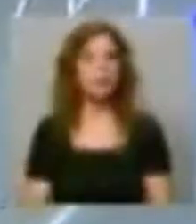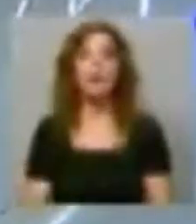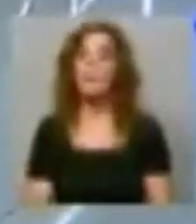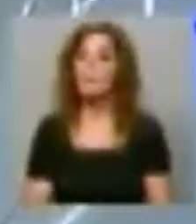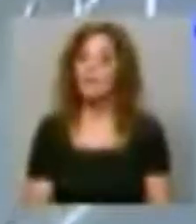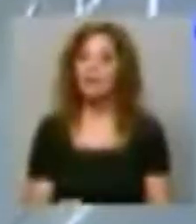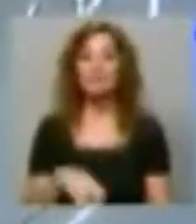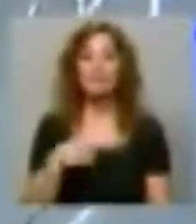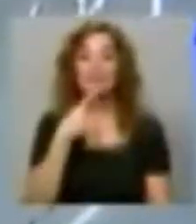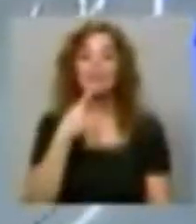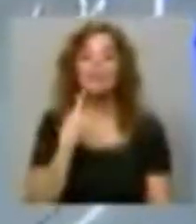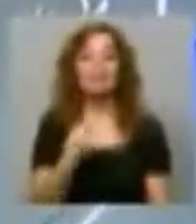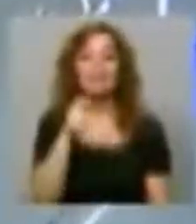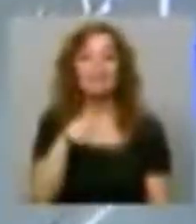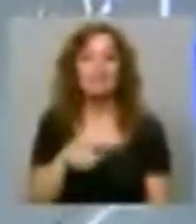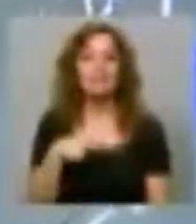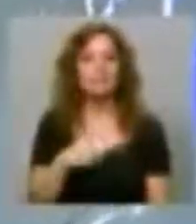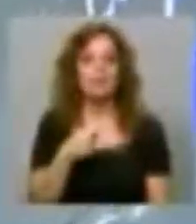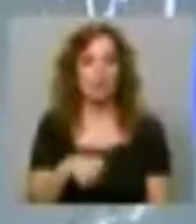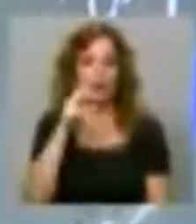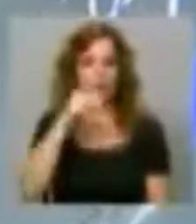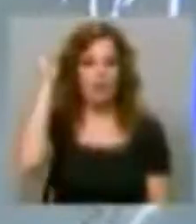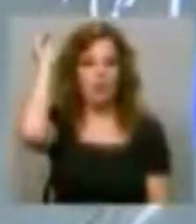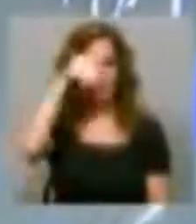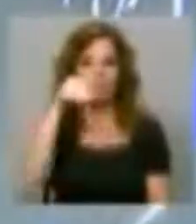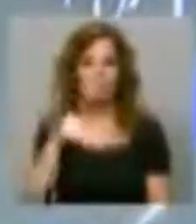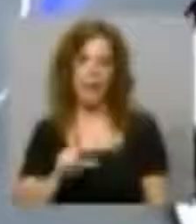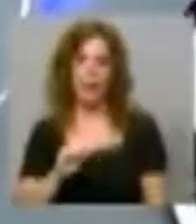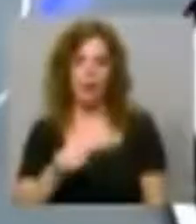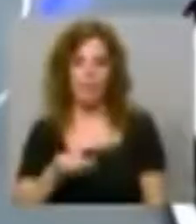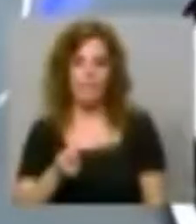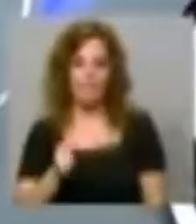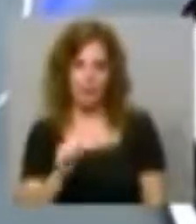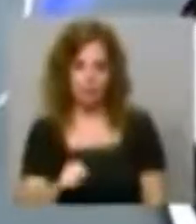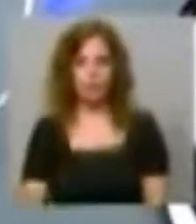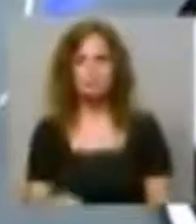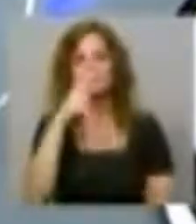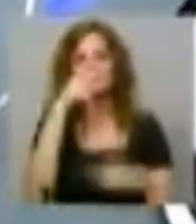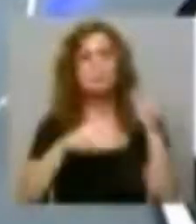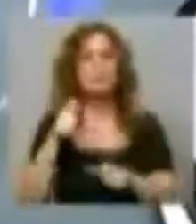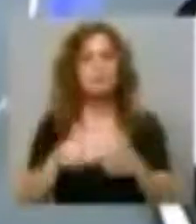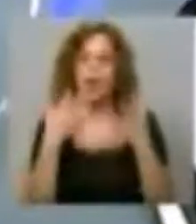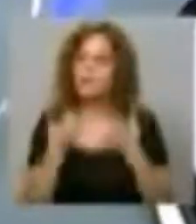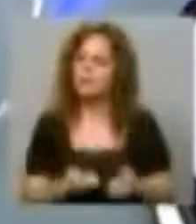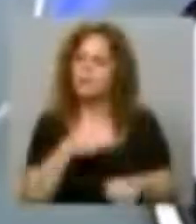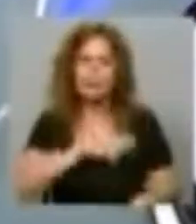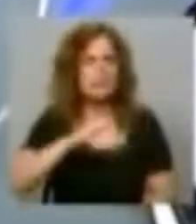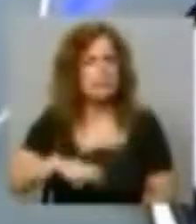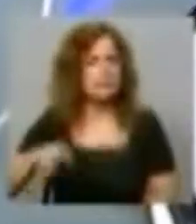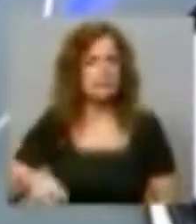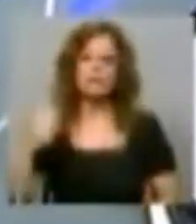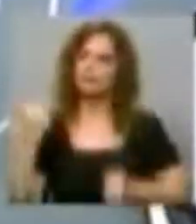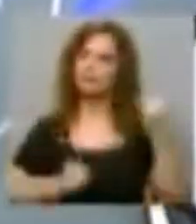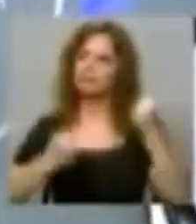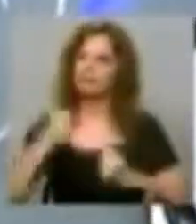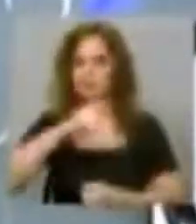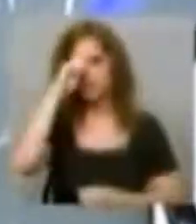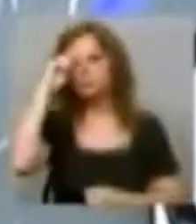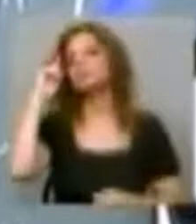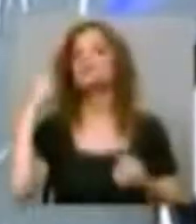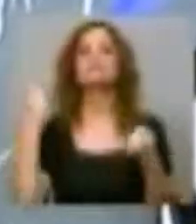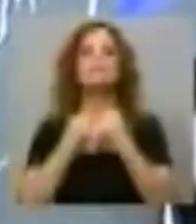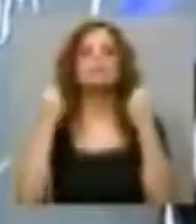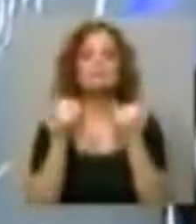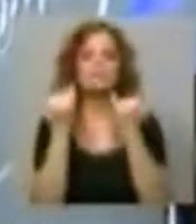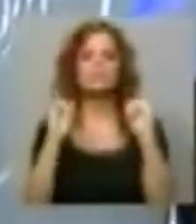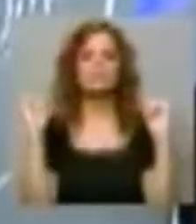presidente da nova república e pedra durán ciência as pessoas manifestaram se em madrid contra a independência da catalunha